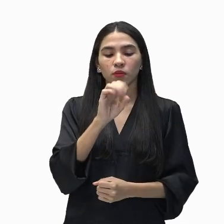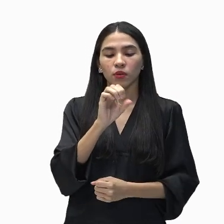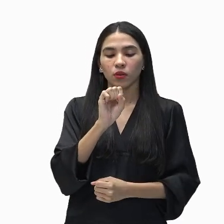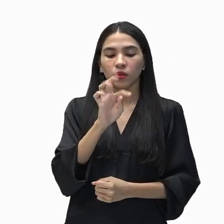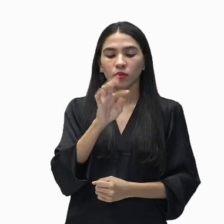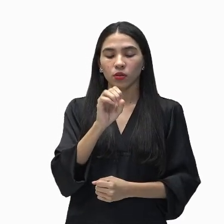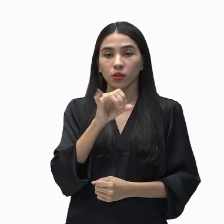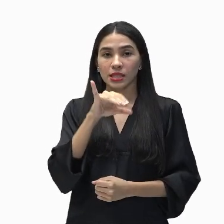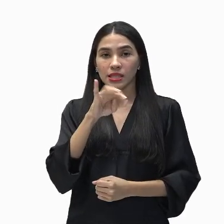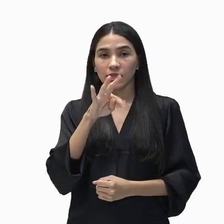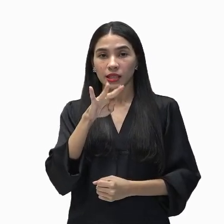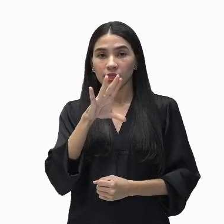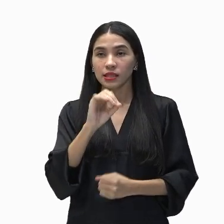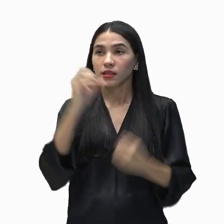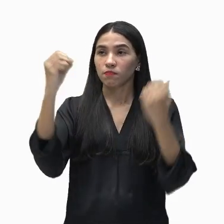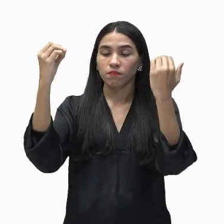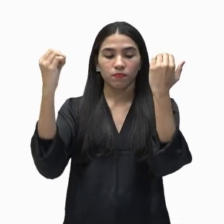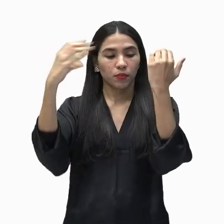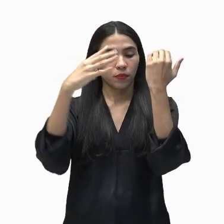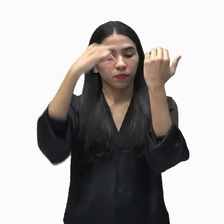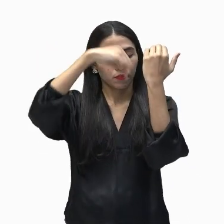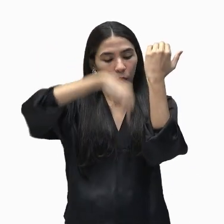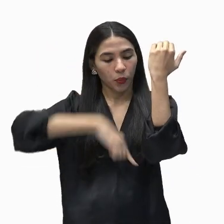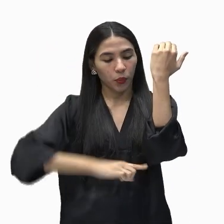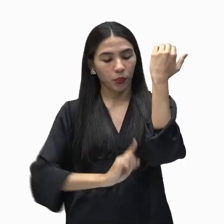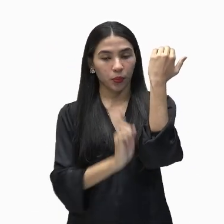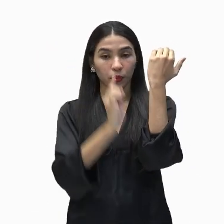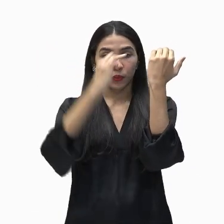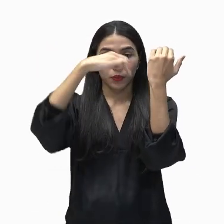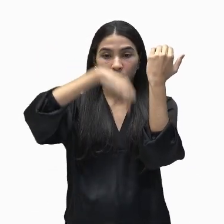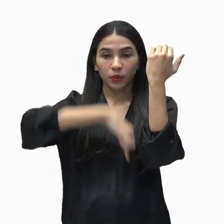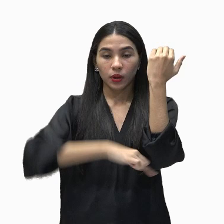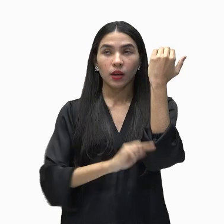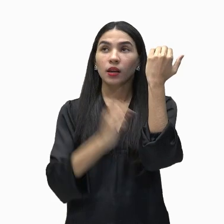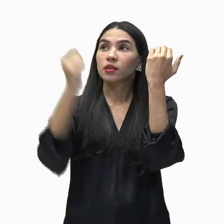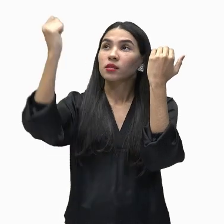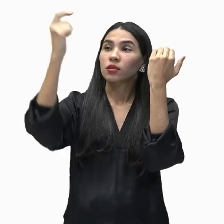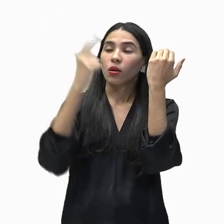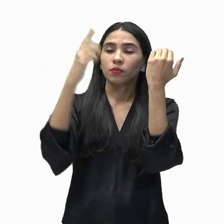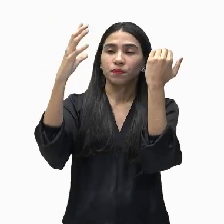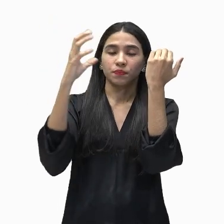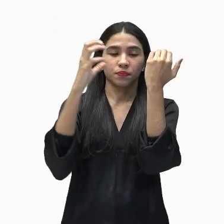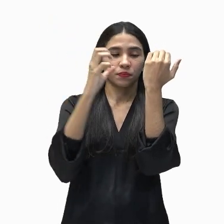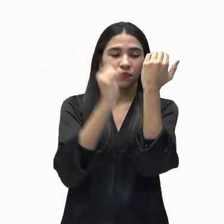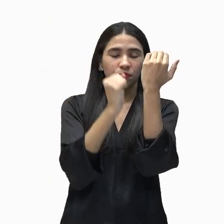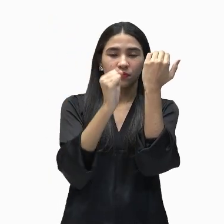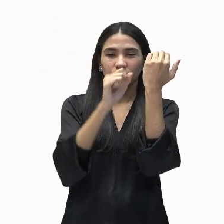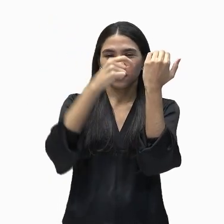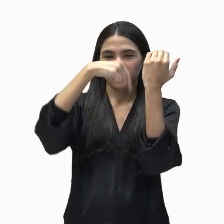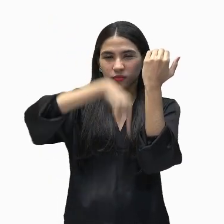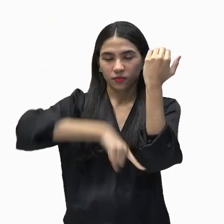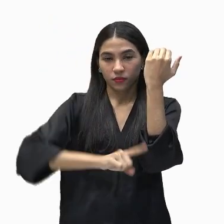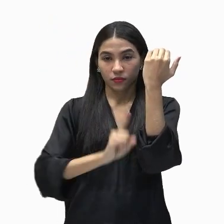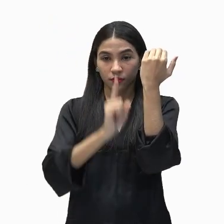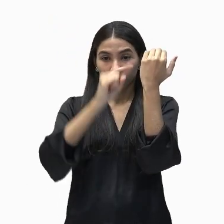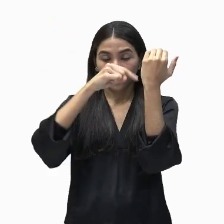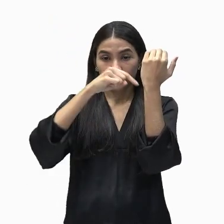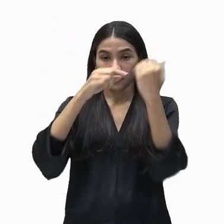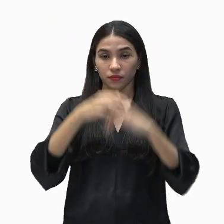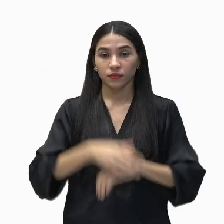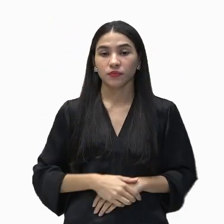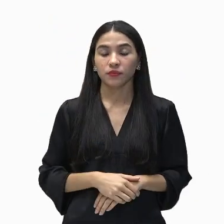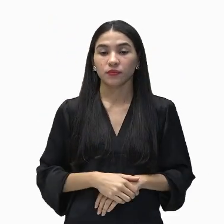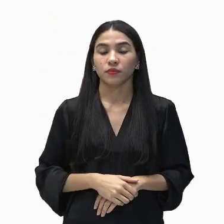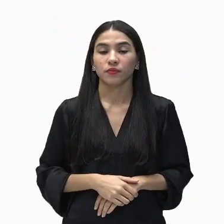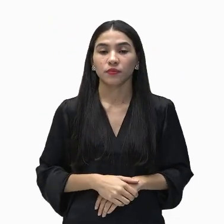a presença da luz, do calor, do sol, por exemplo, para iniciar um processo